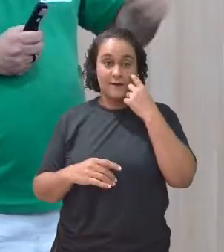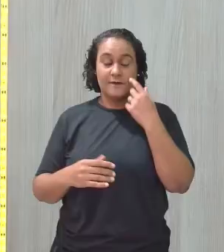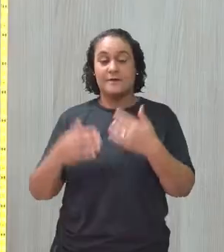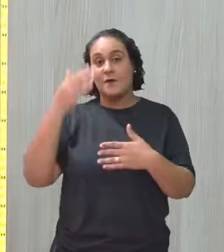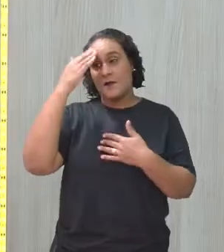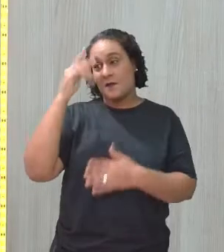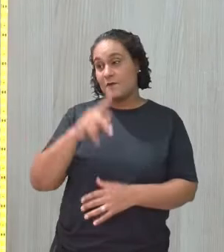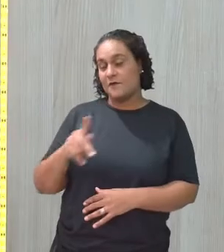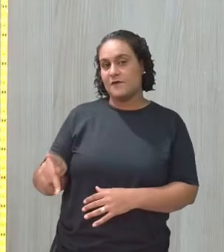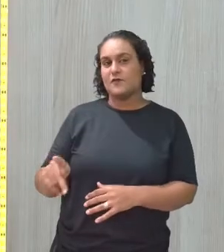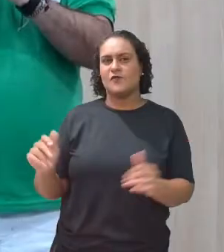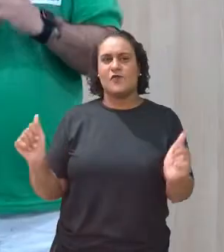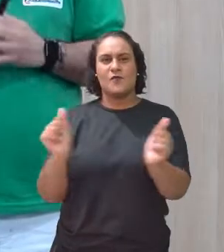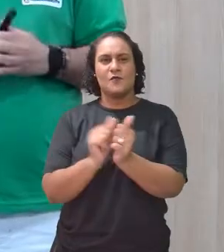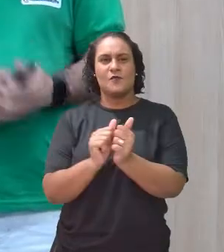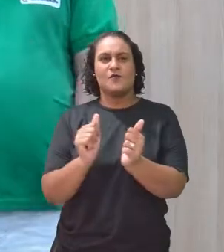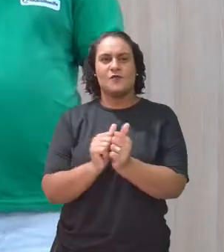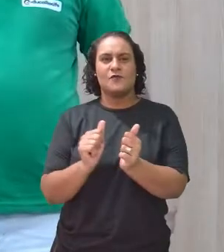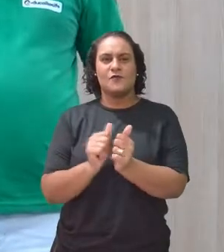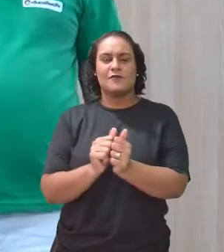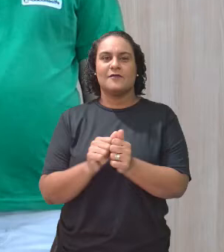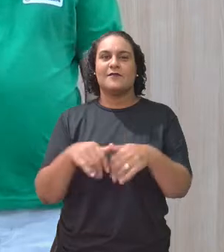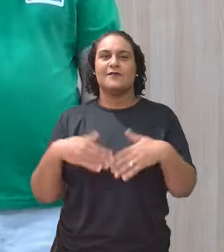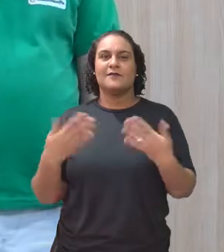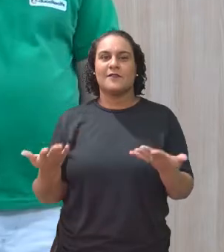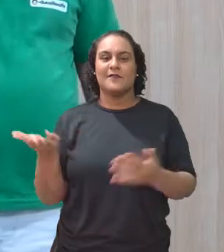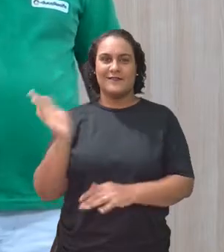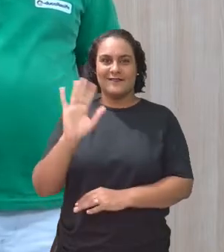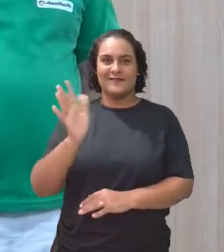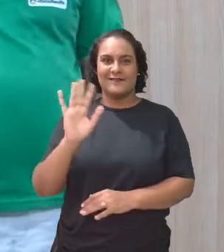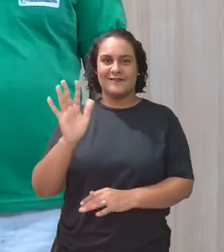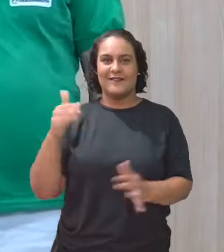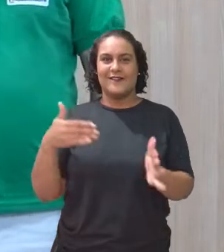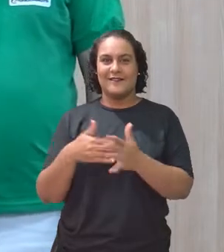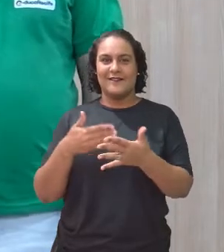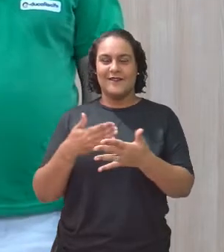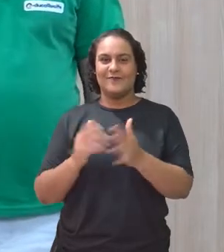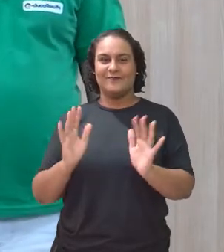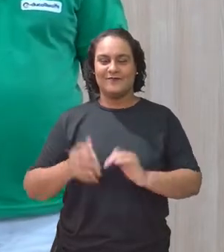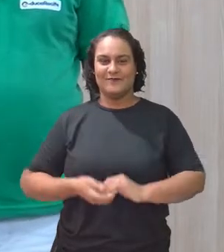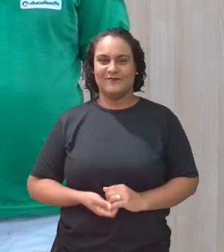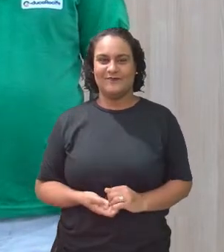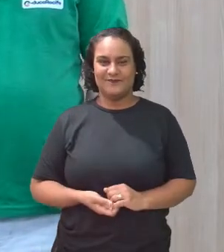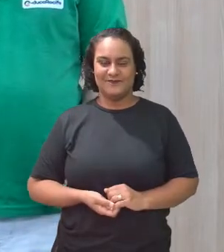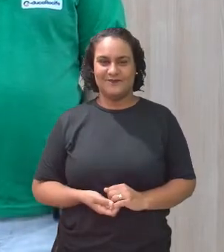professor Gilson. Tamo junto. E é isso, gente. Tchau, tchau. Até a próxima aula.